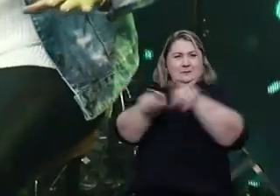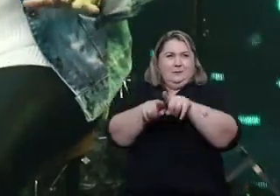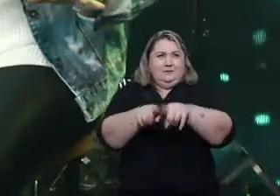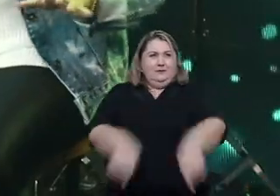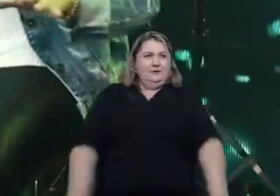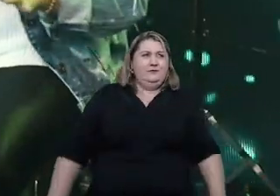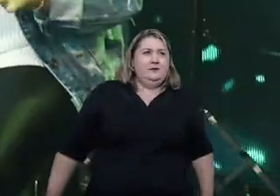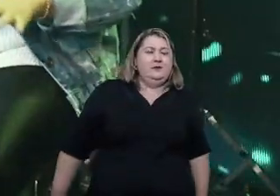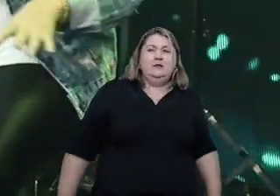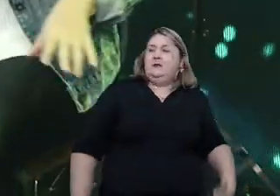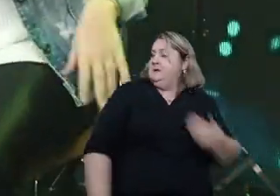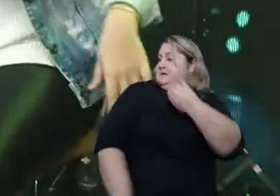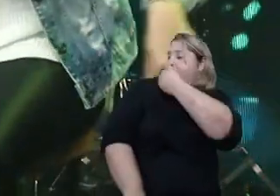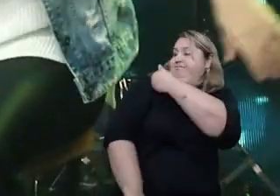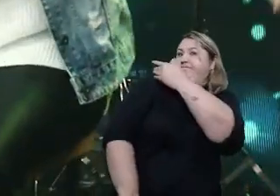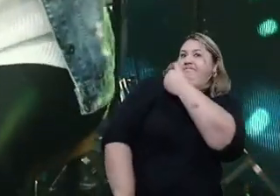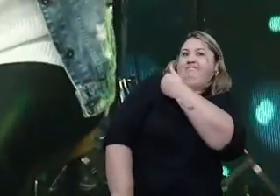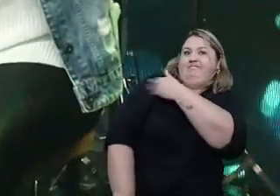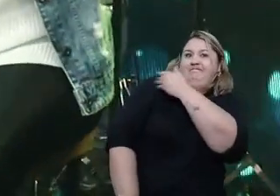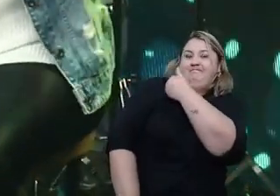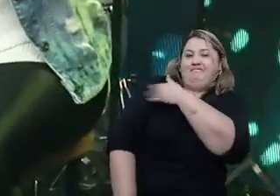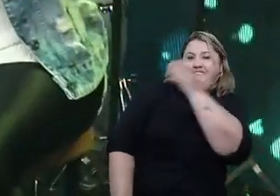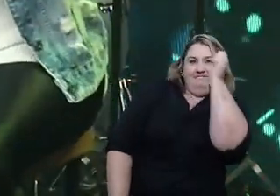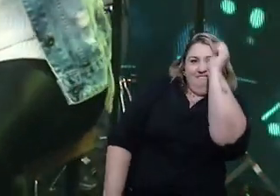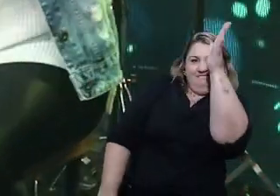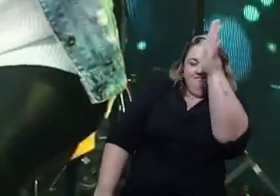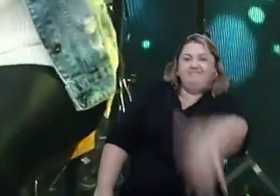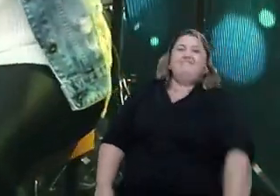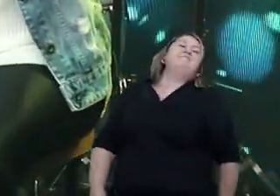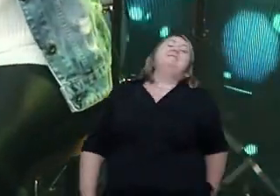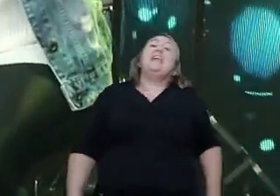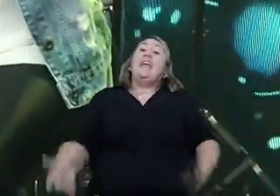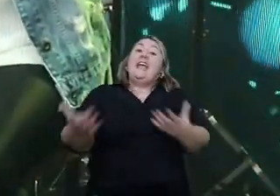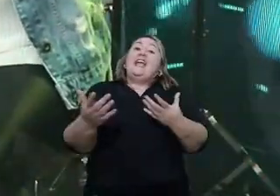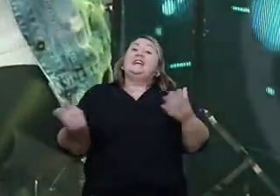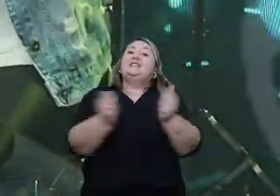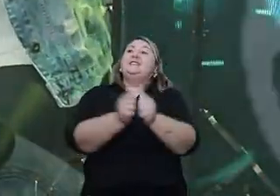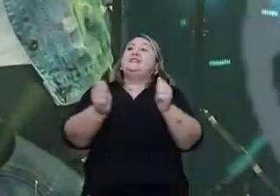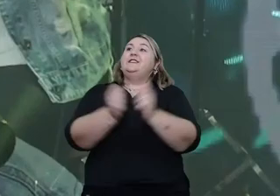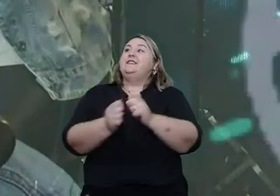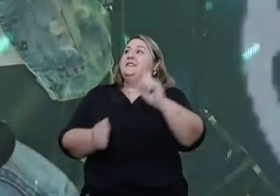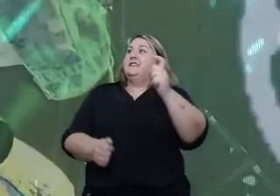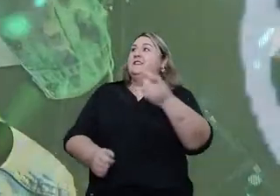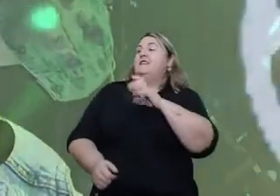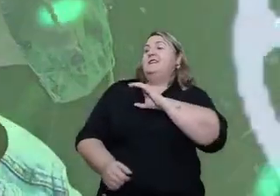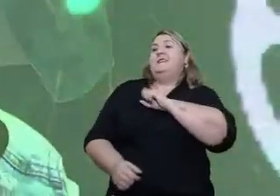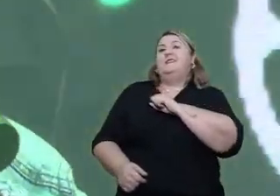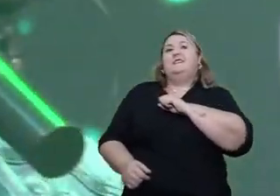Pegar meu ex.